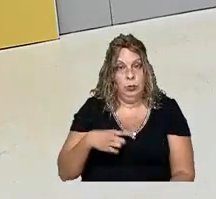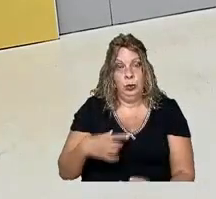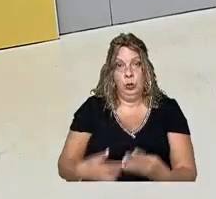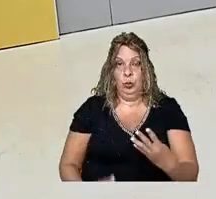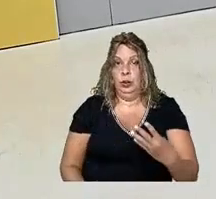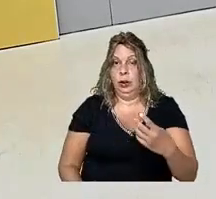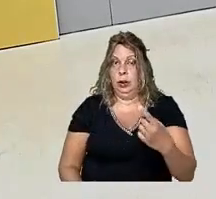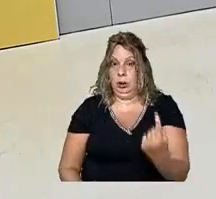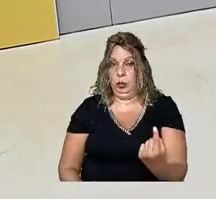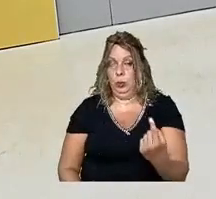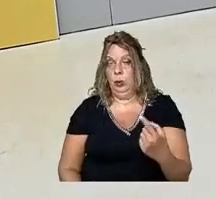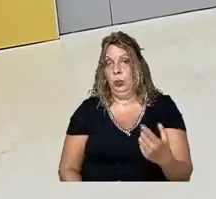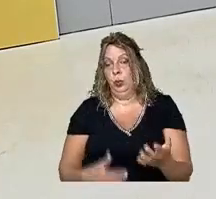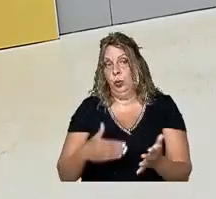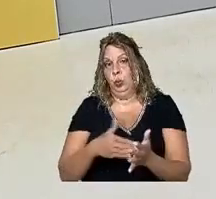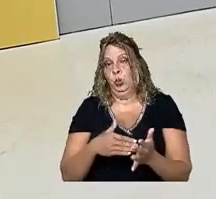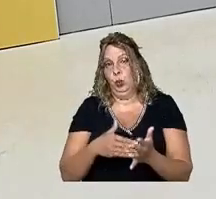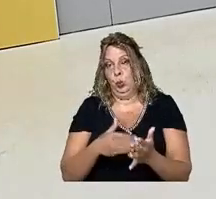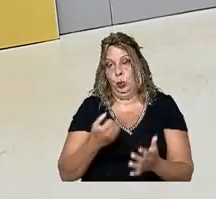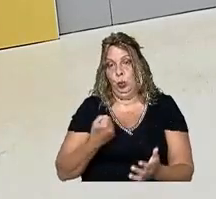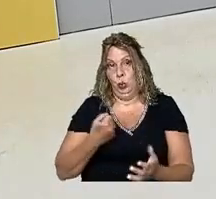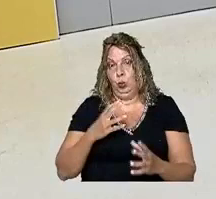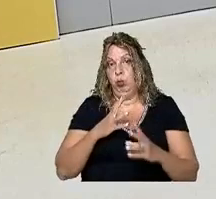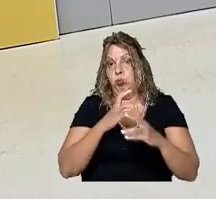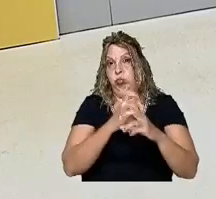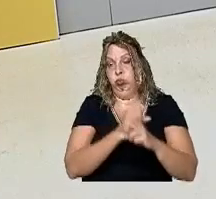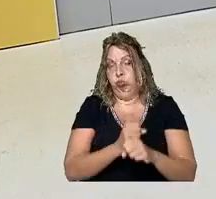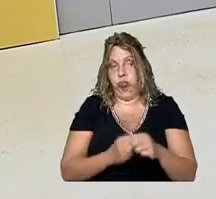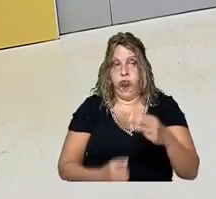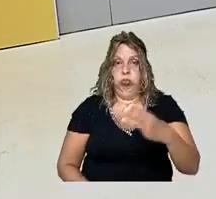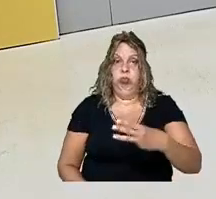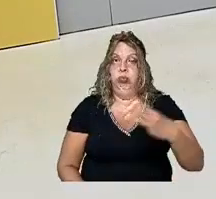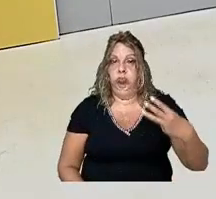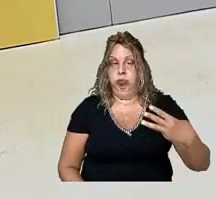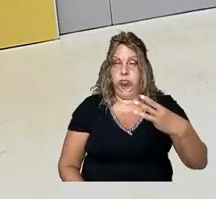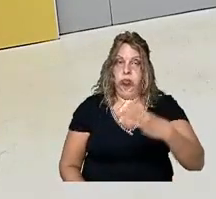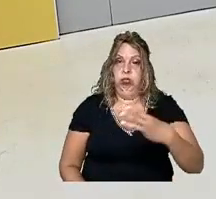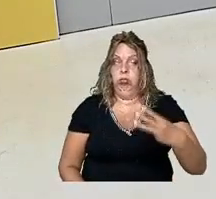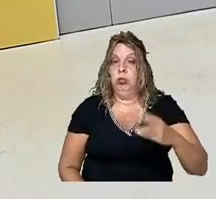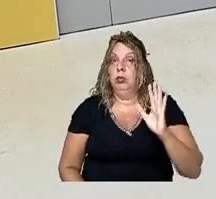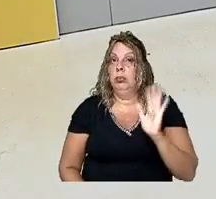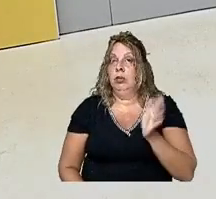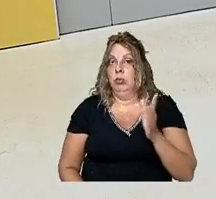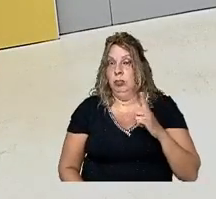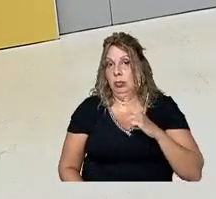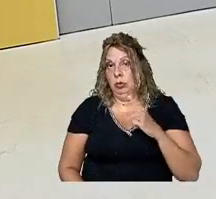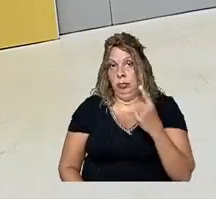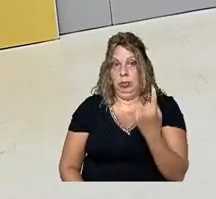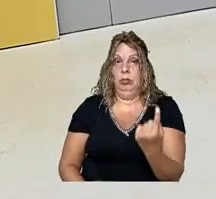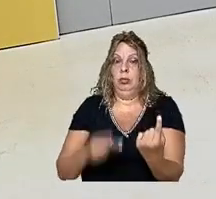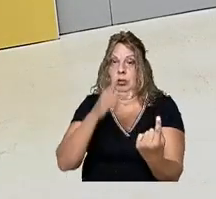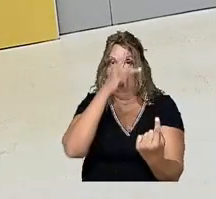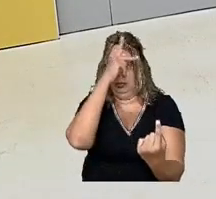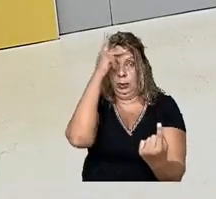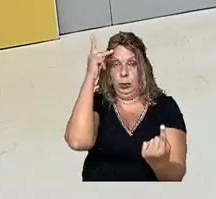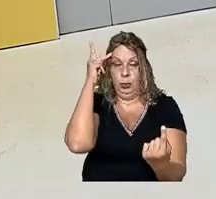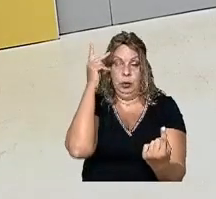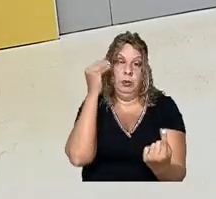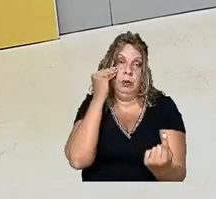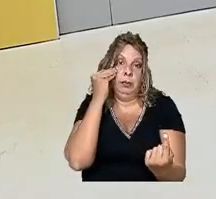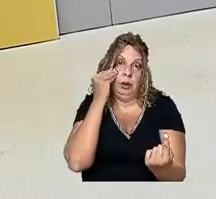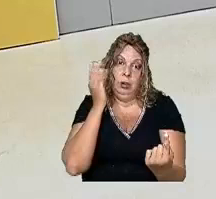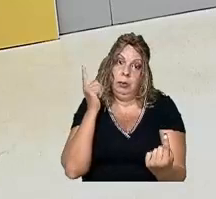foi a última bolinha chamada no total de 33 bolas que já saíram. Já tem um título na